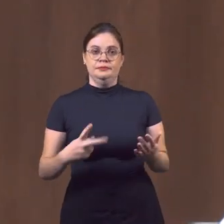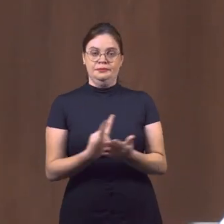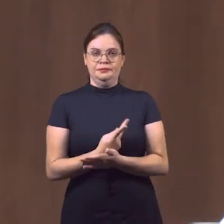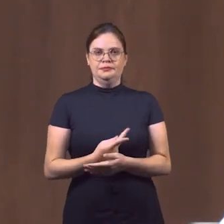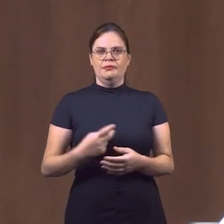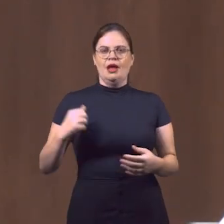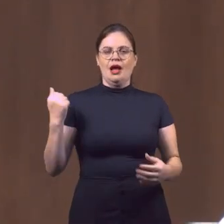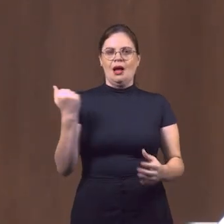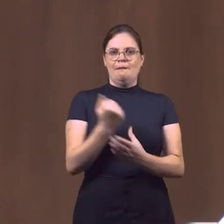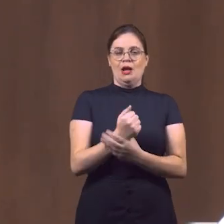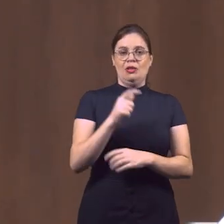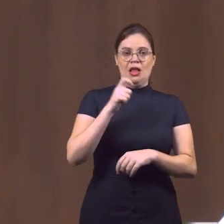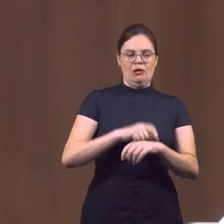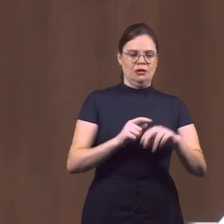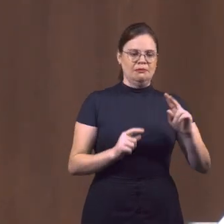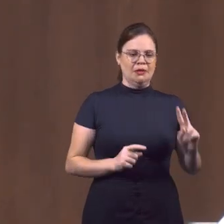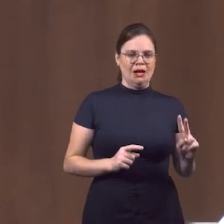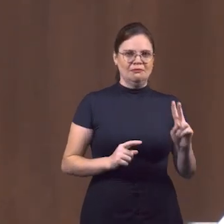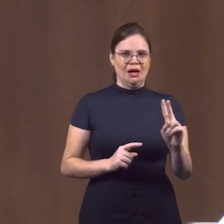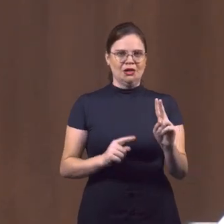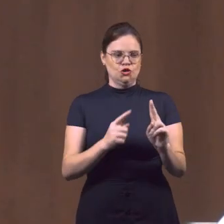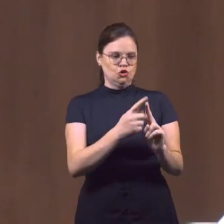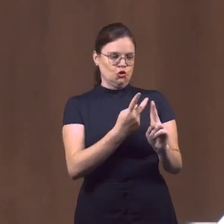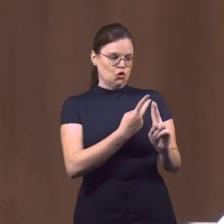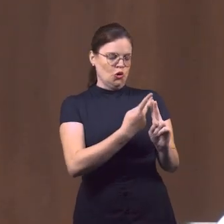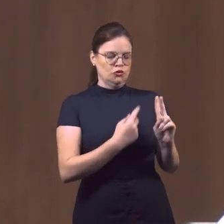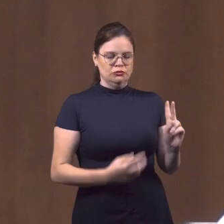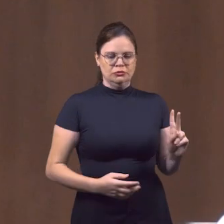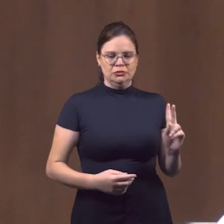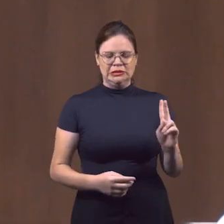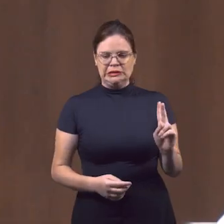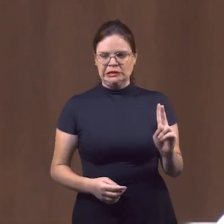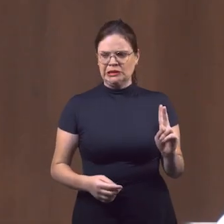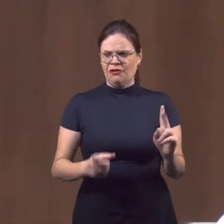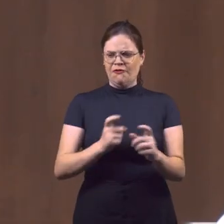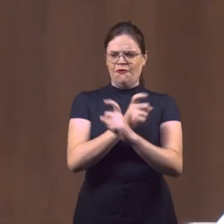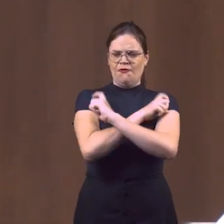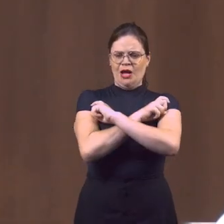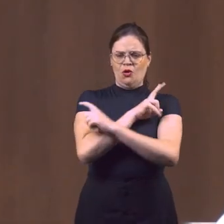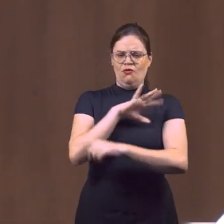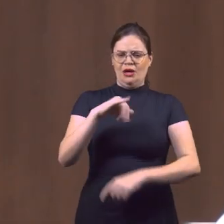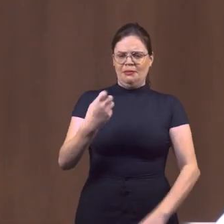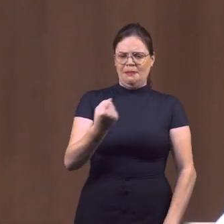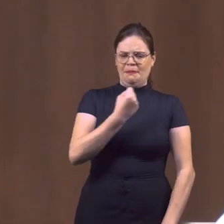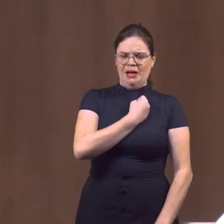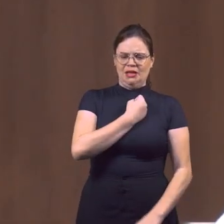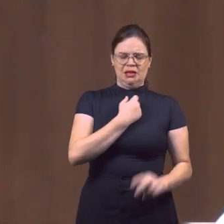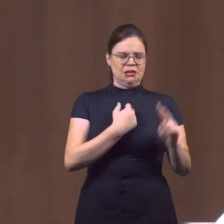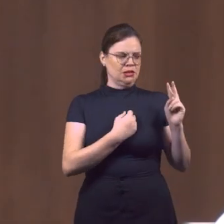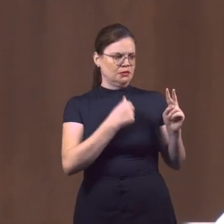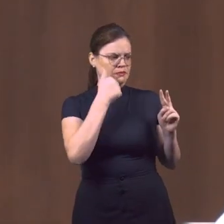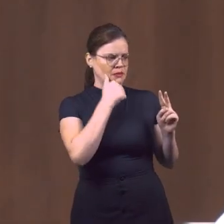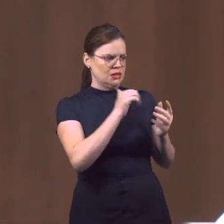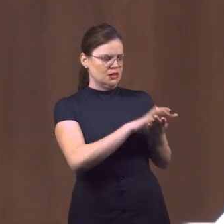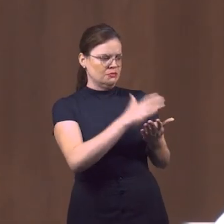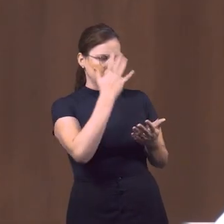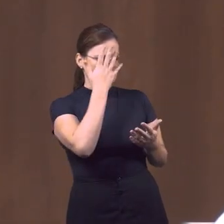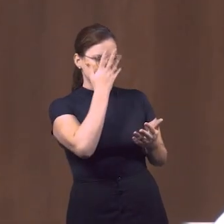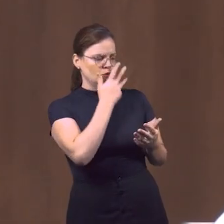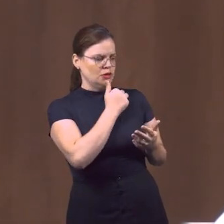ser morto por Faraó, porque ele sabia que a sua esposa Sarai era formosa à